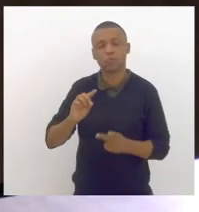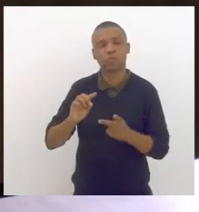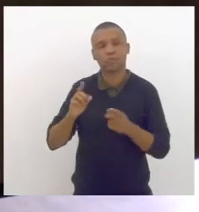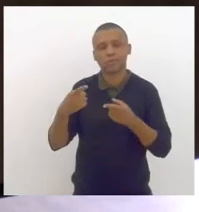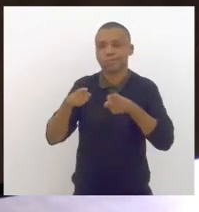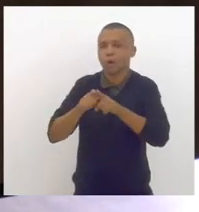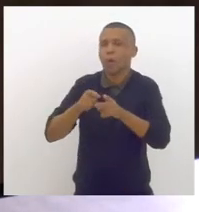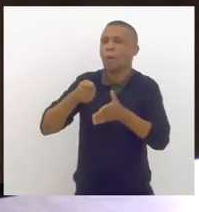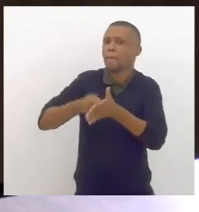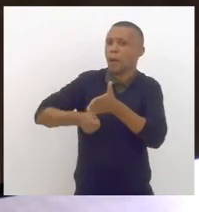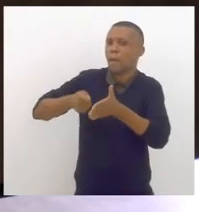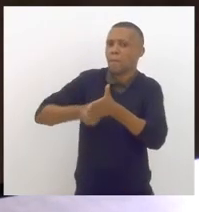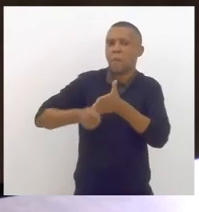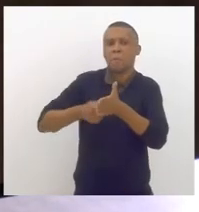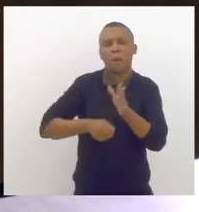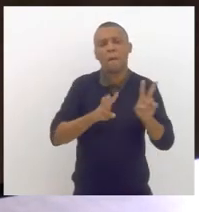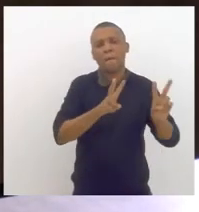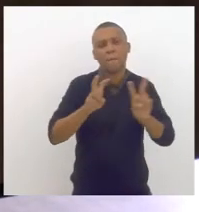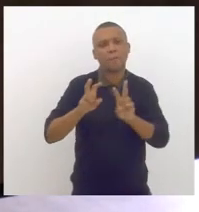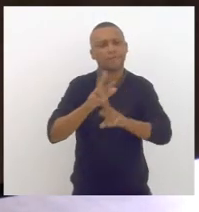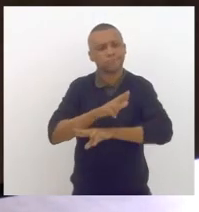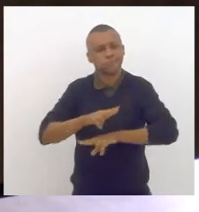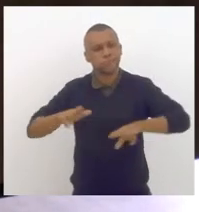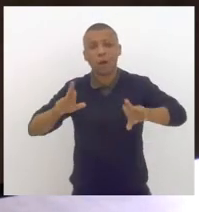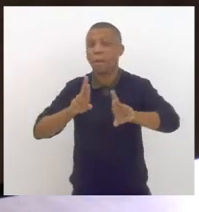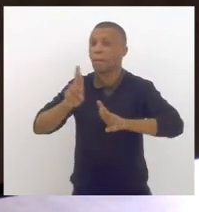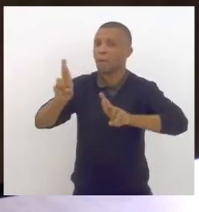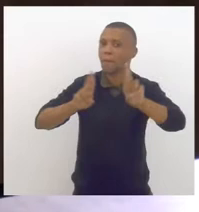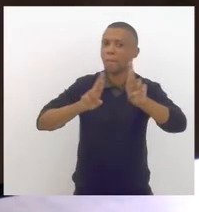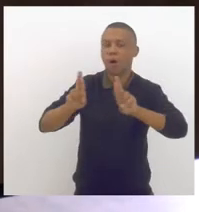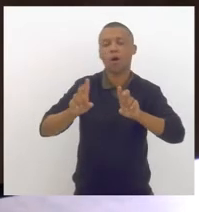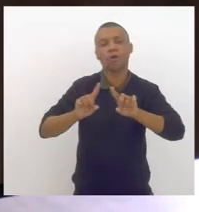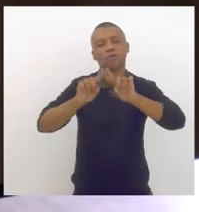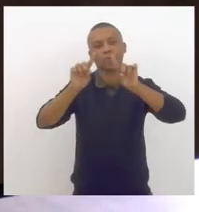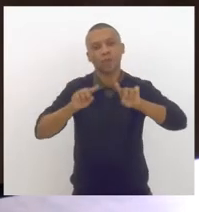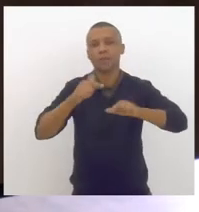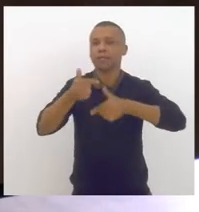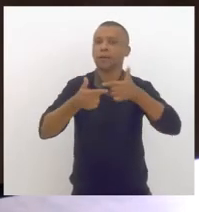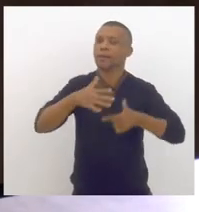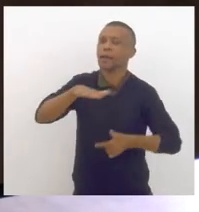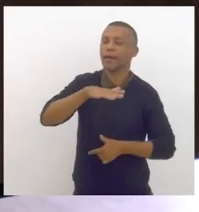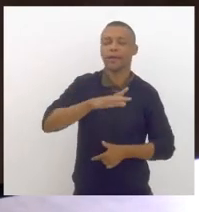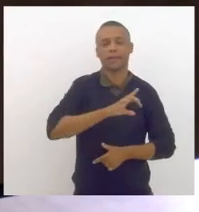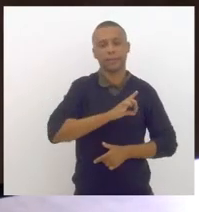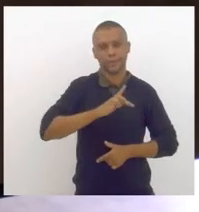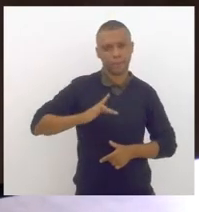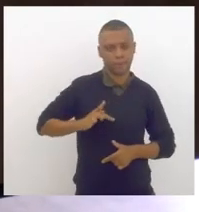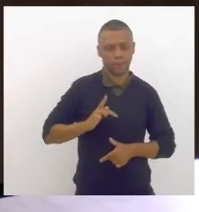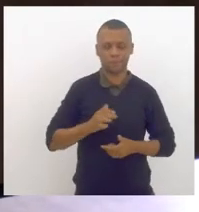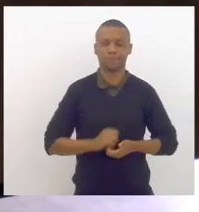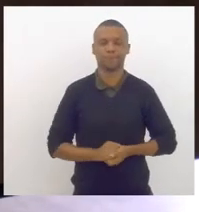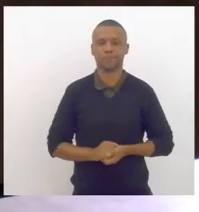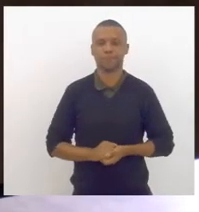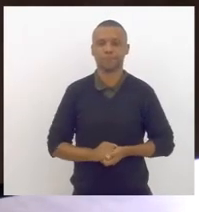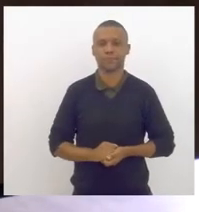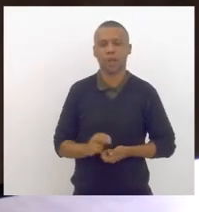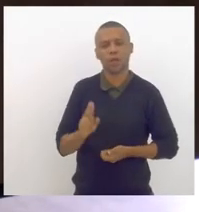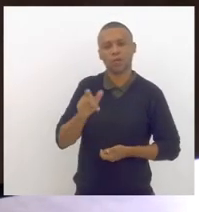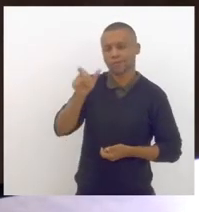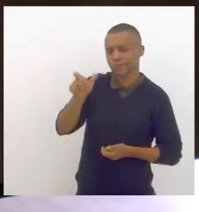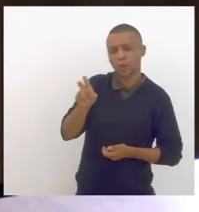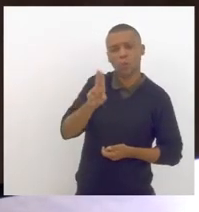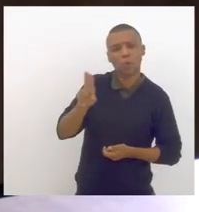há uma infinidade de representantes da Defensoria Pública. E o nome da doutora Andréa Sena, que chega